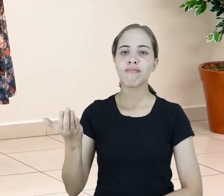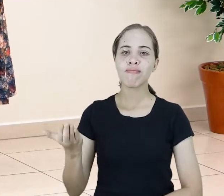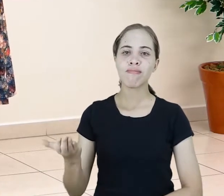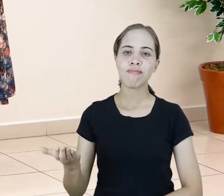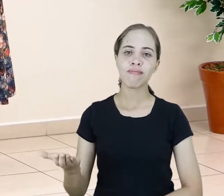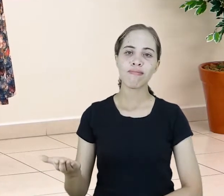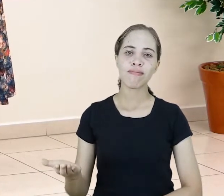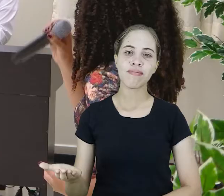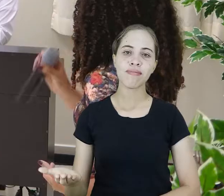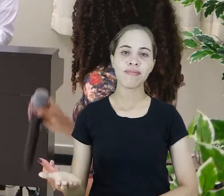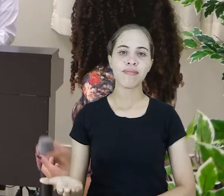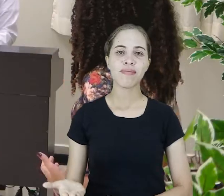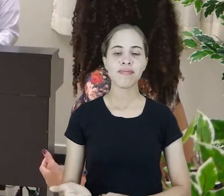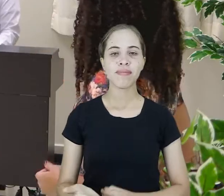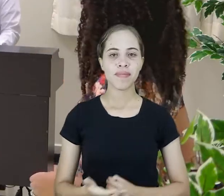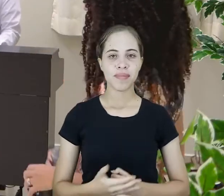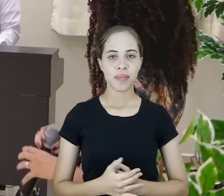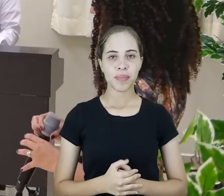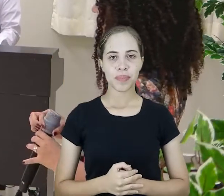Salvador.